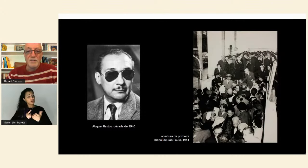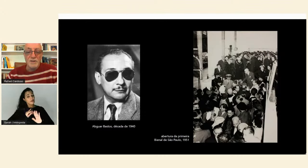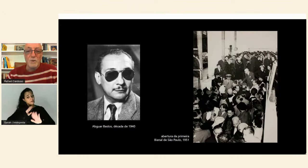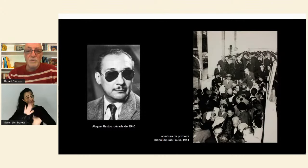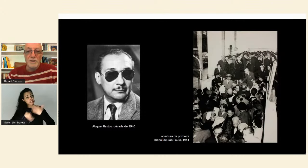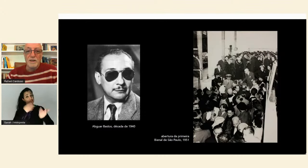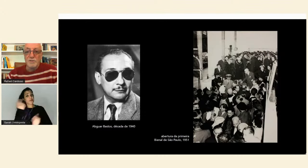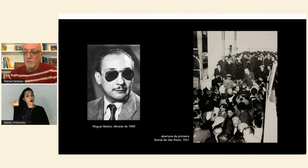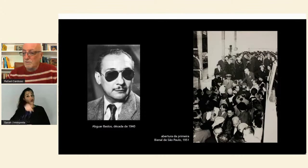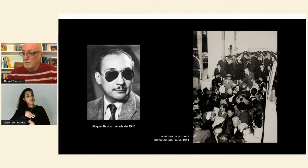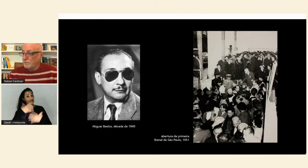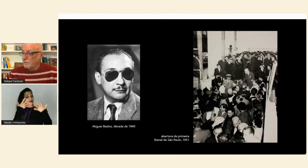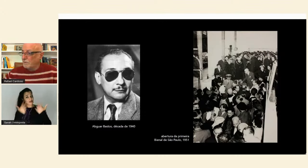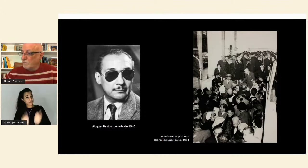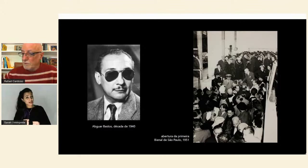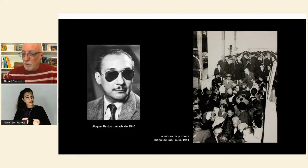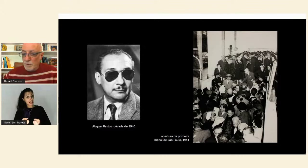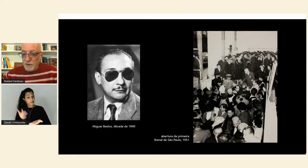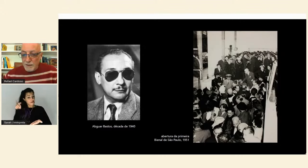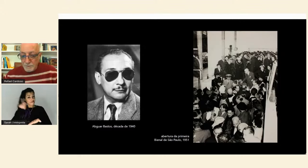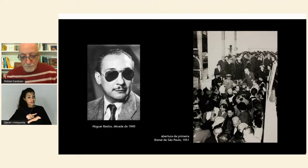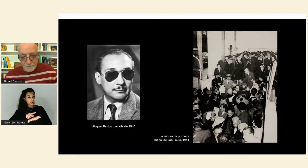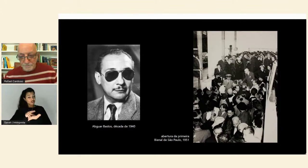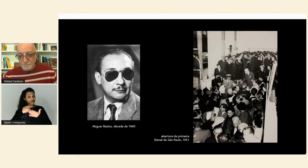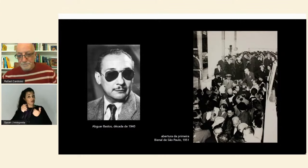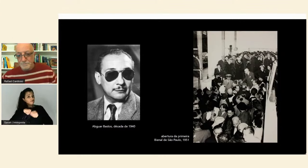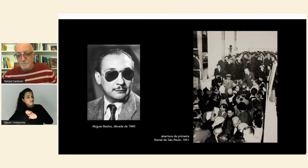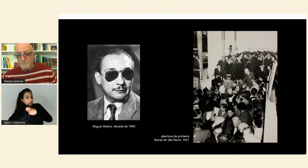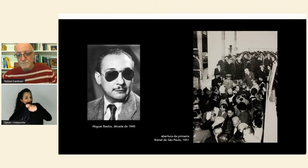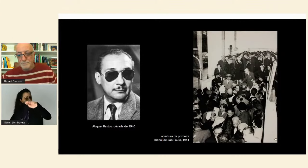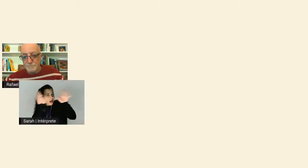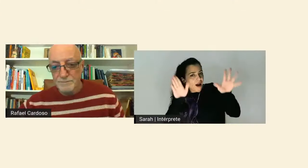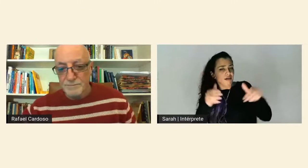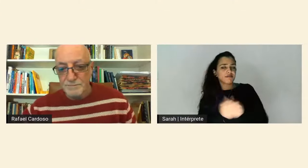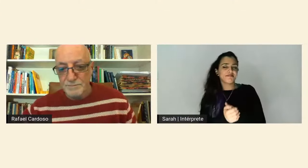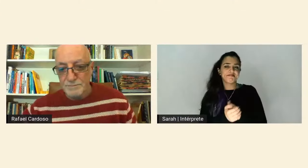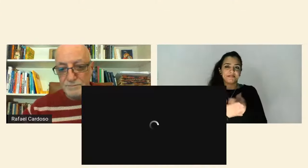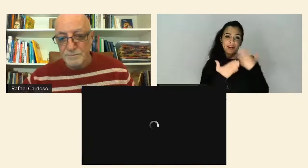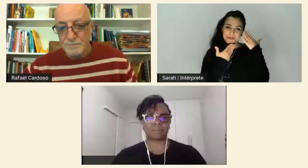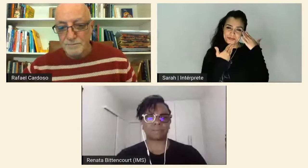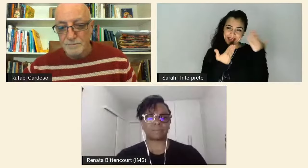essa verdade tão evidente. Obrigado.